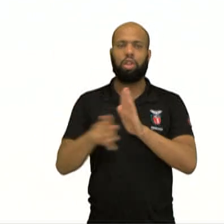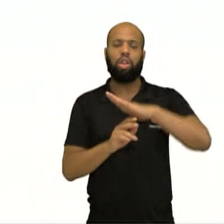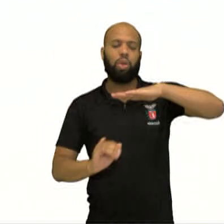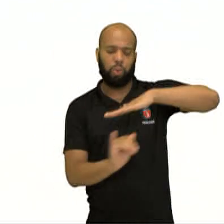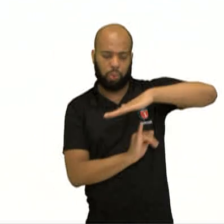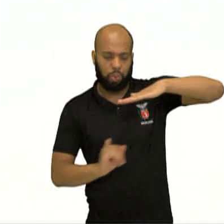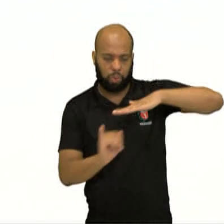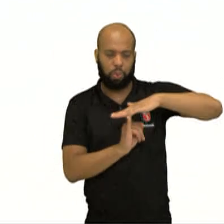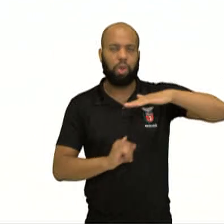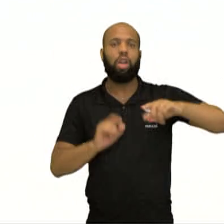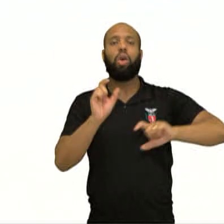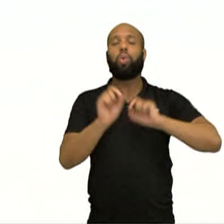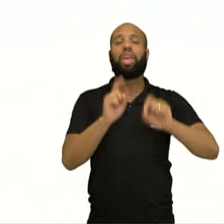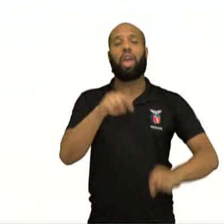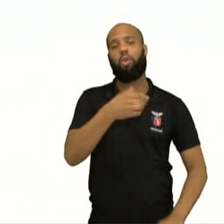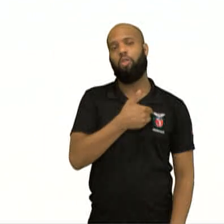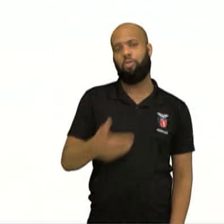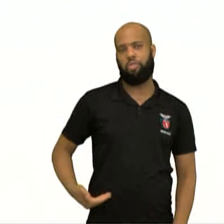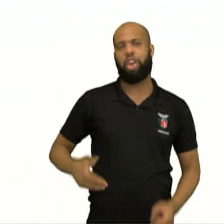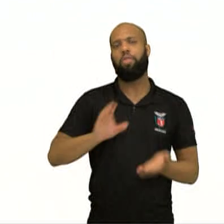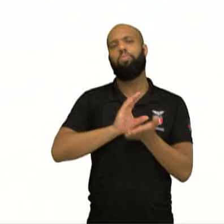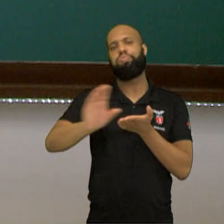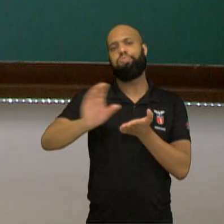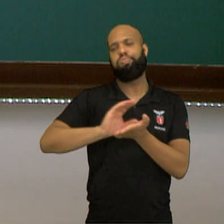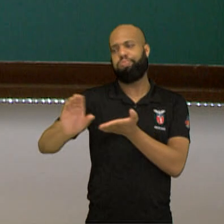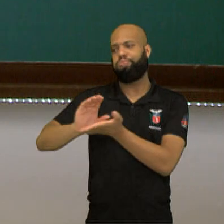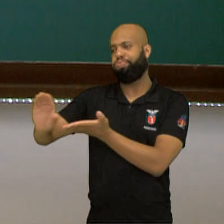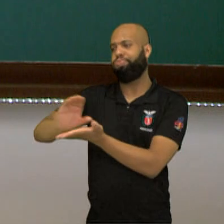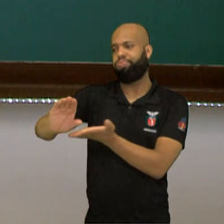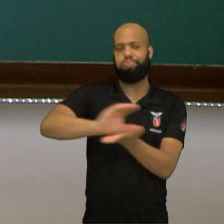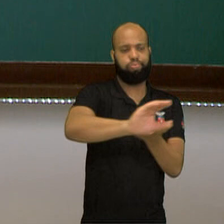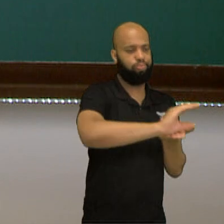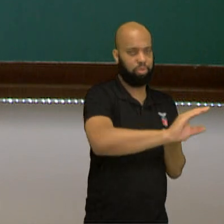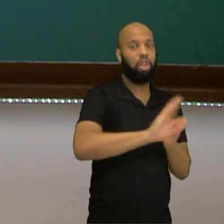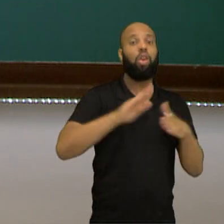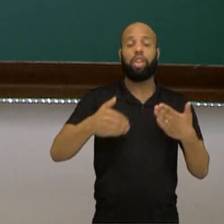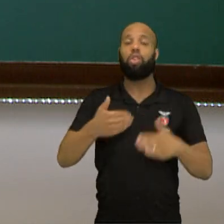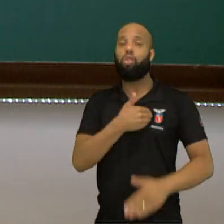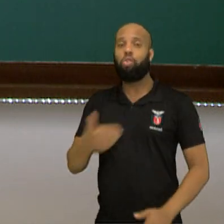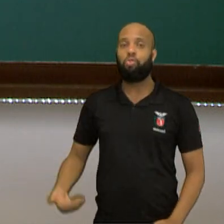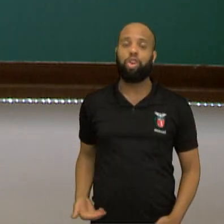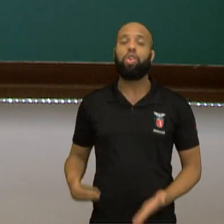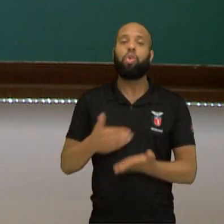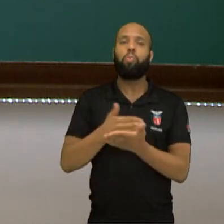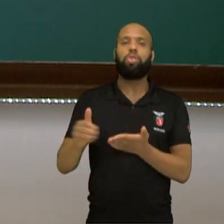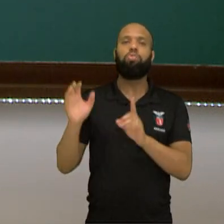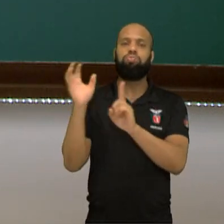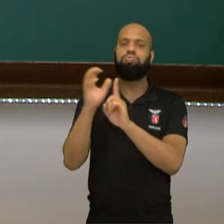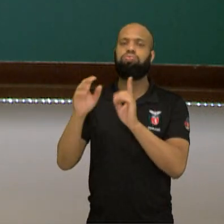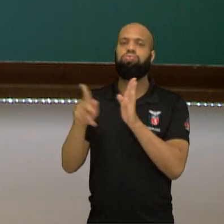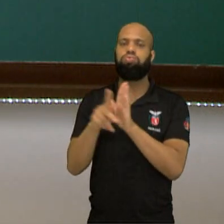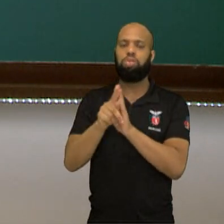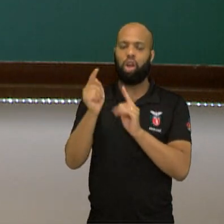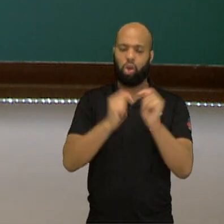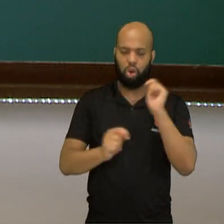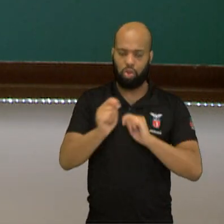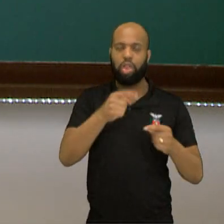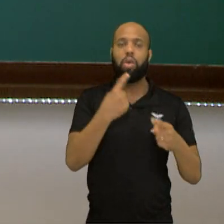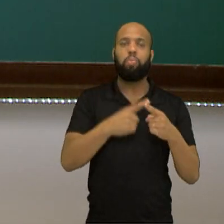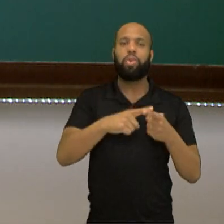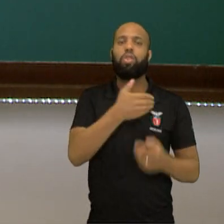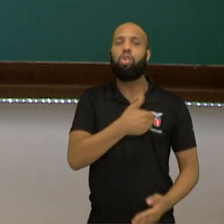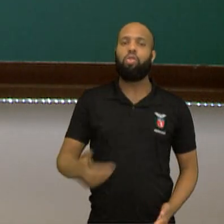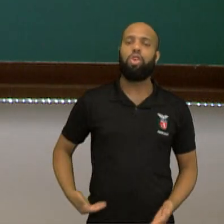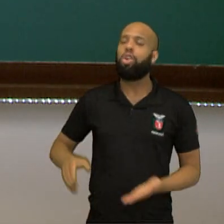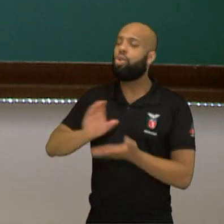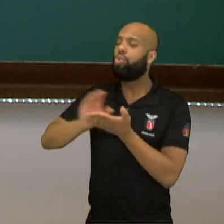industrialização foi do governo, ou seja, o governo passou a interferir na economia. O governo era o investidor no